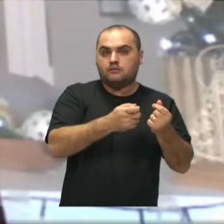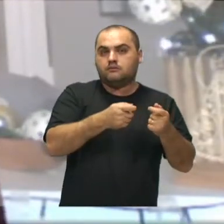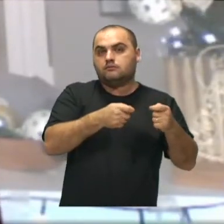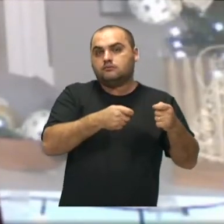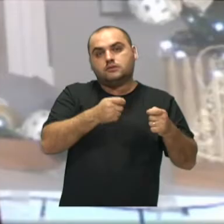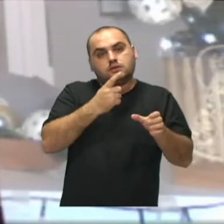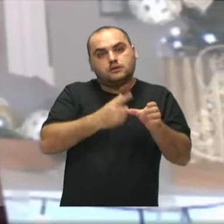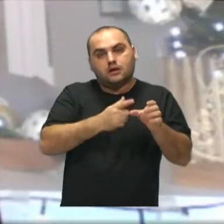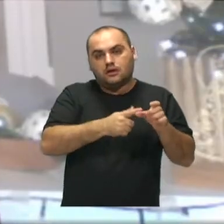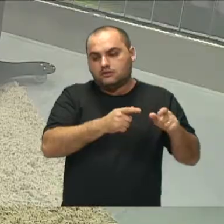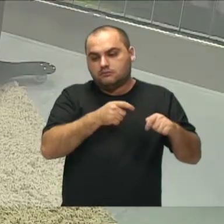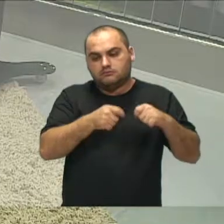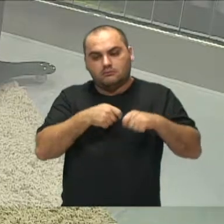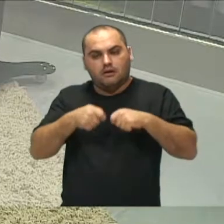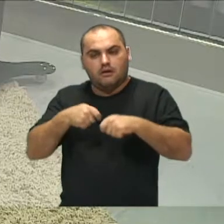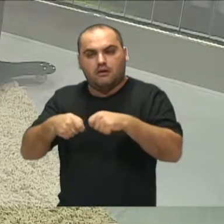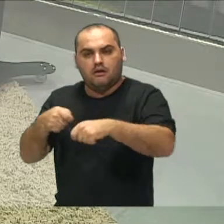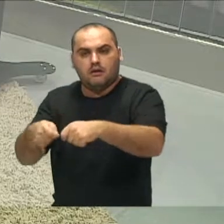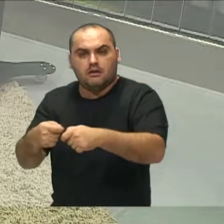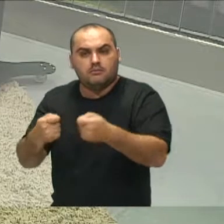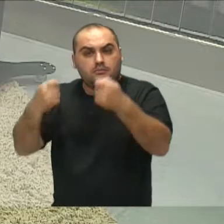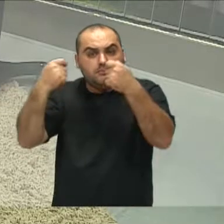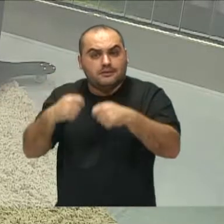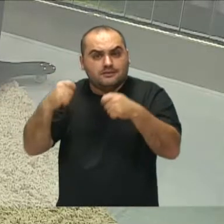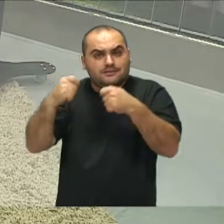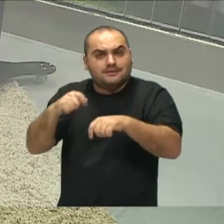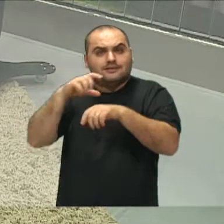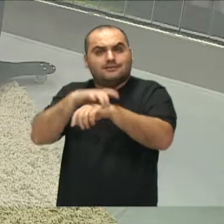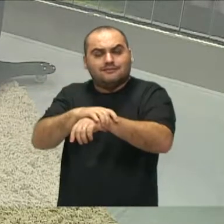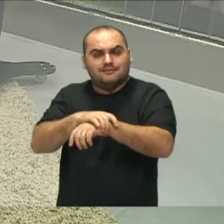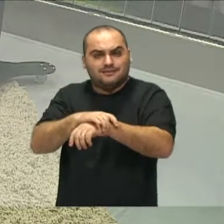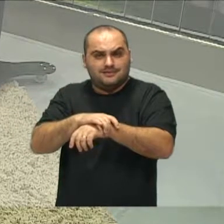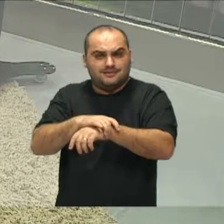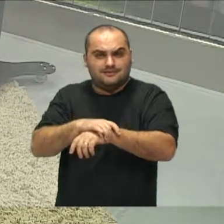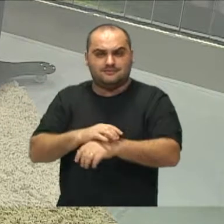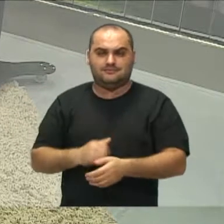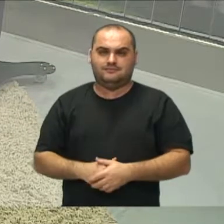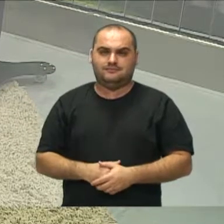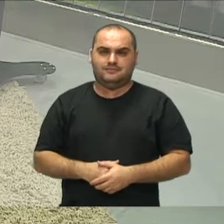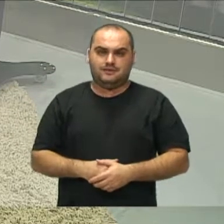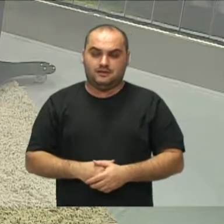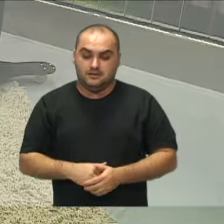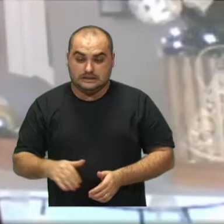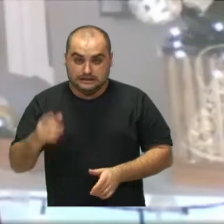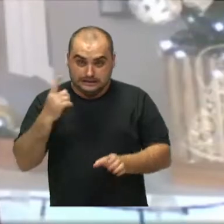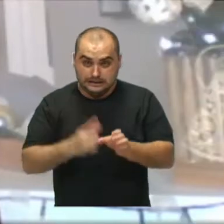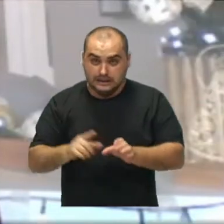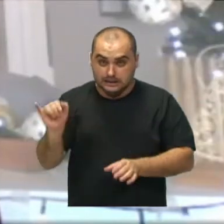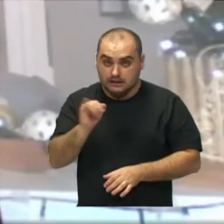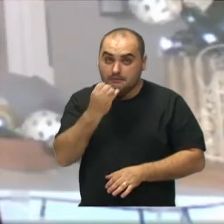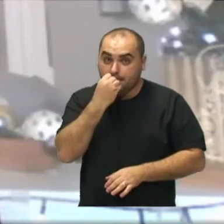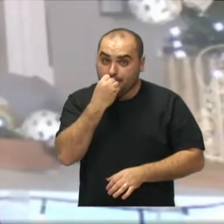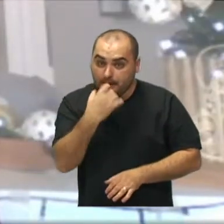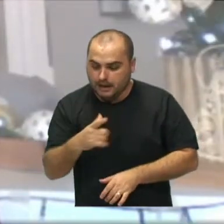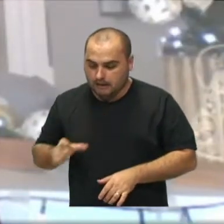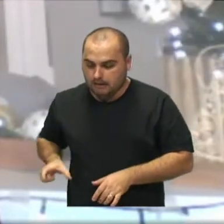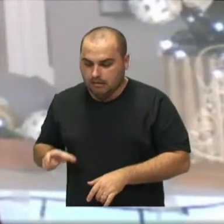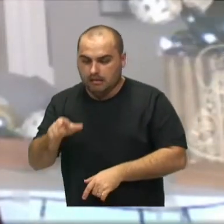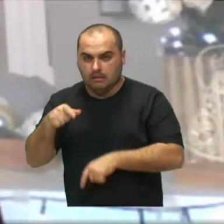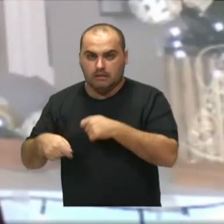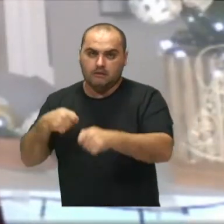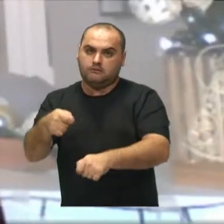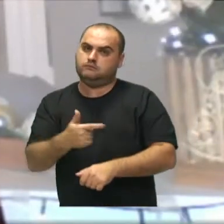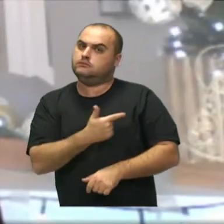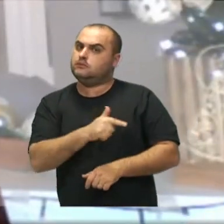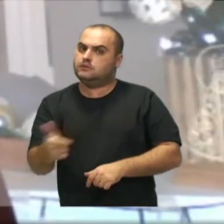plana, poxa, a gente tem que trazer segurança para elas. Então, não está bom ainda, a ciclovia, sim, é uma das bandeiras que eu